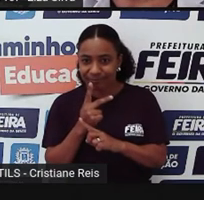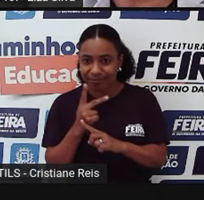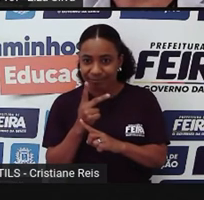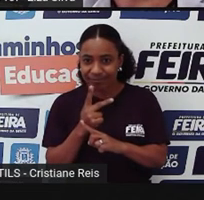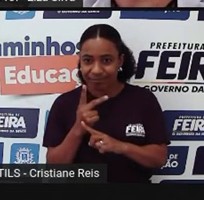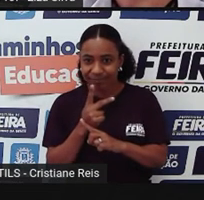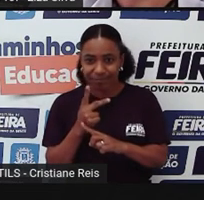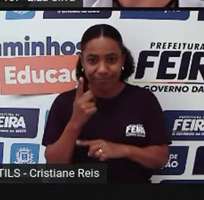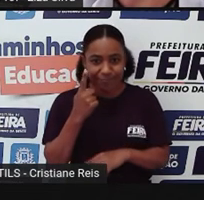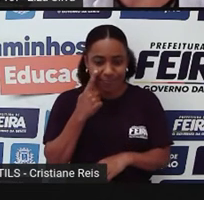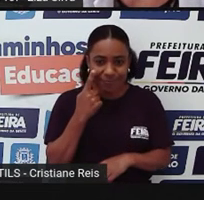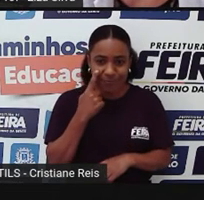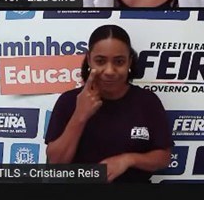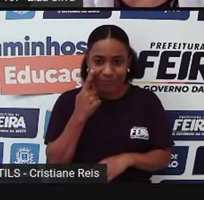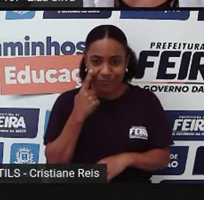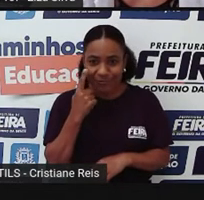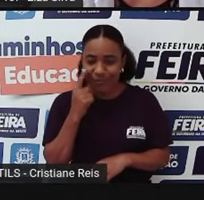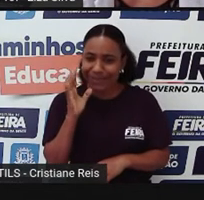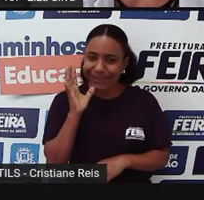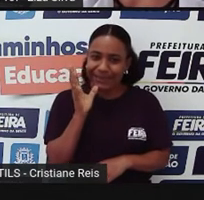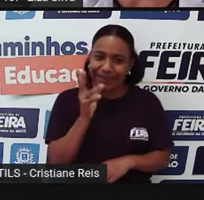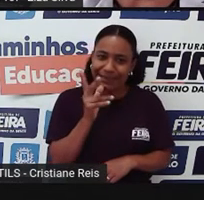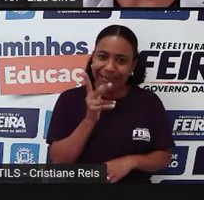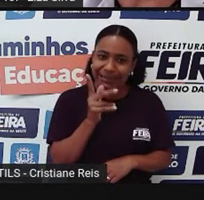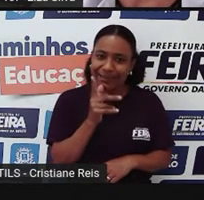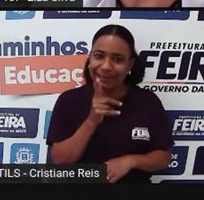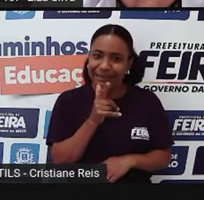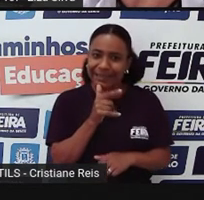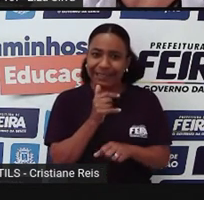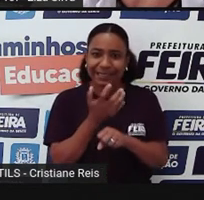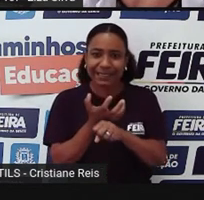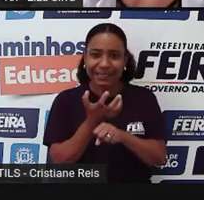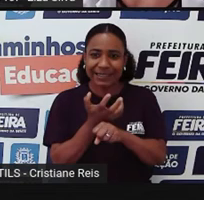a disciplina inglês que eu vou demorar mais encontrar